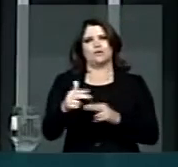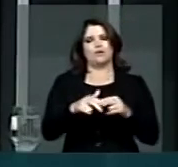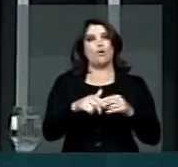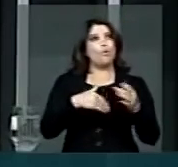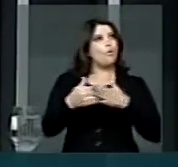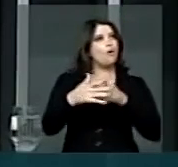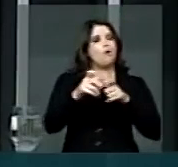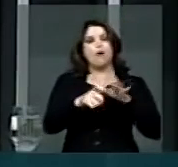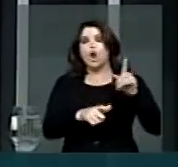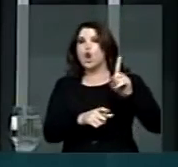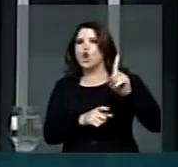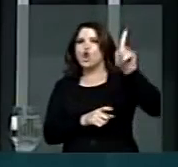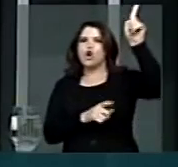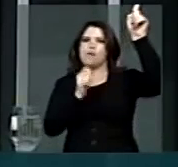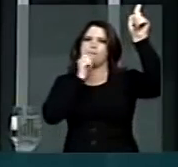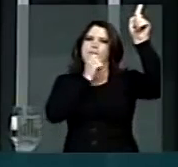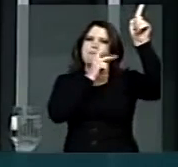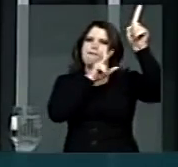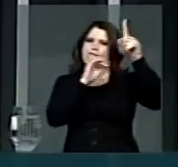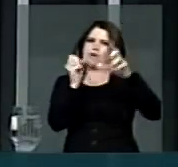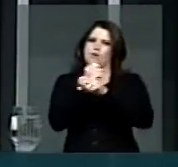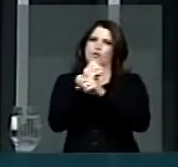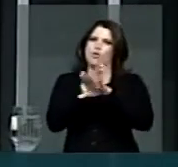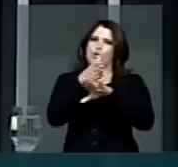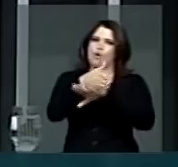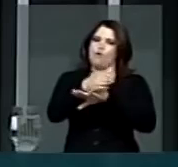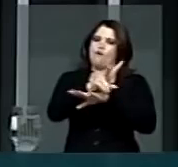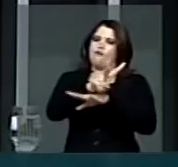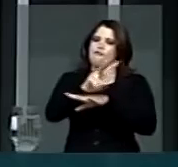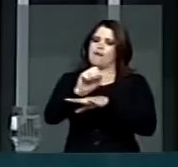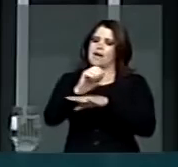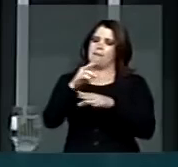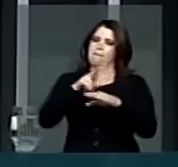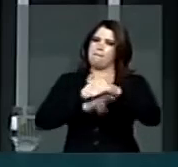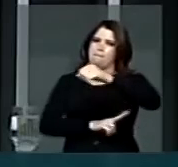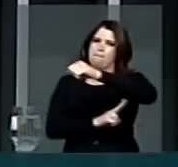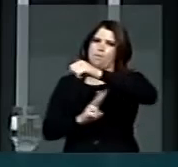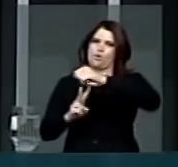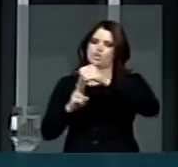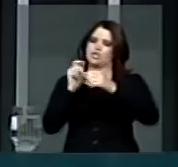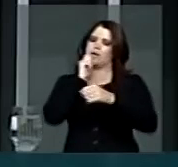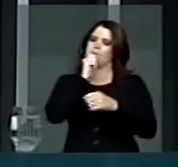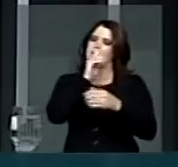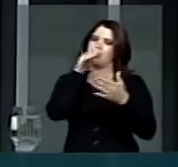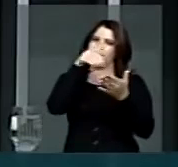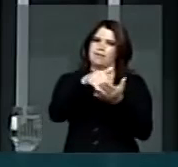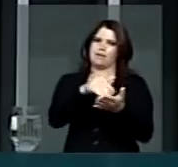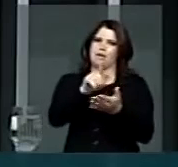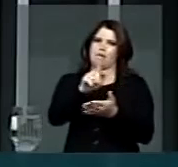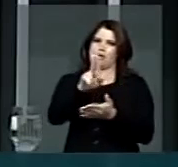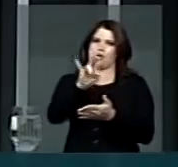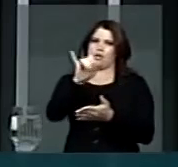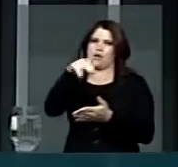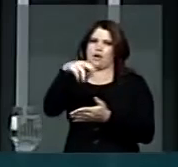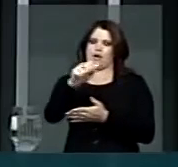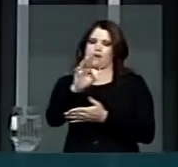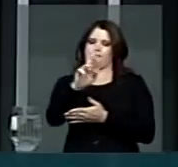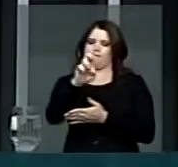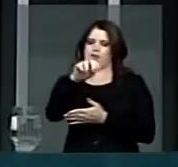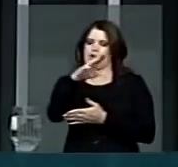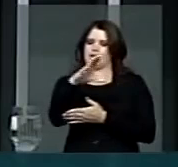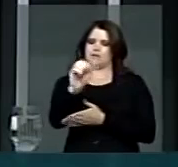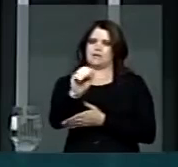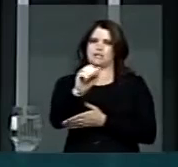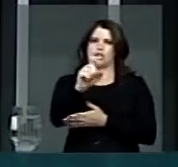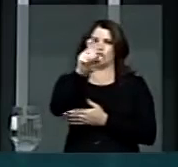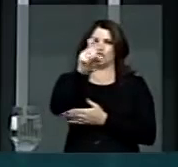Iapoque, onde está sendo construído o acesso à ponte binacional que liga o Amapá à Guiana Francesa, ao Chuí,